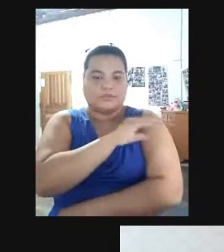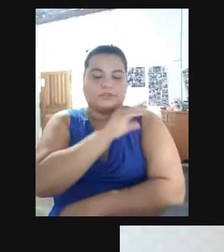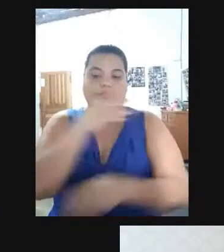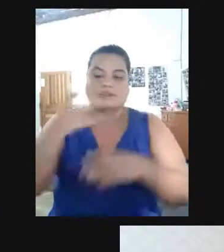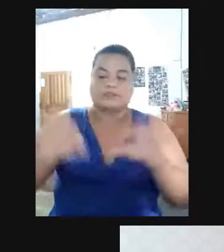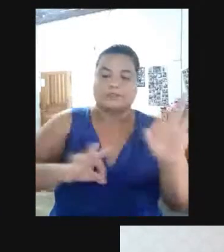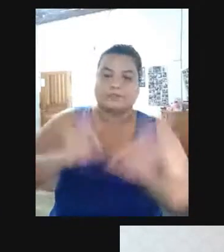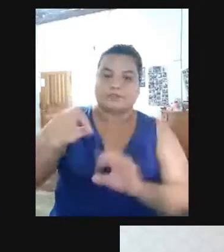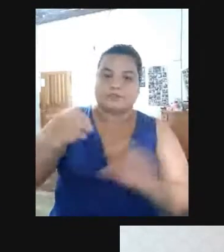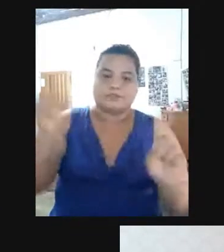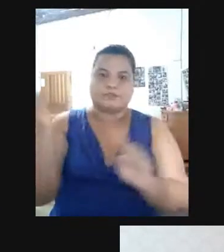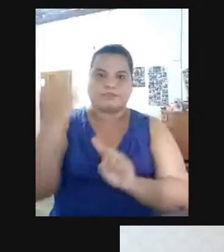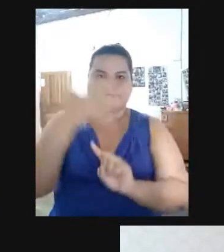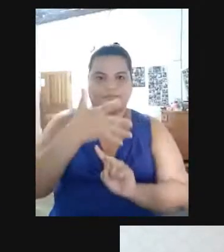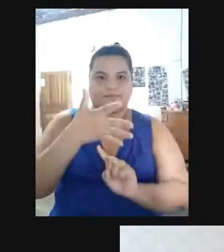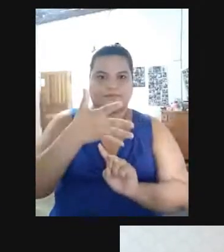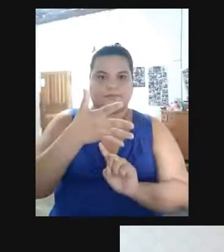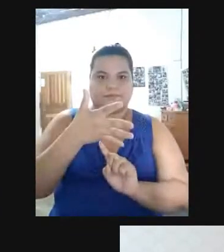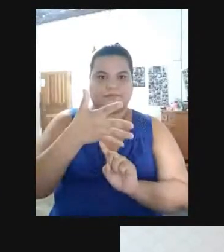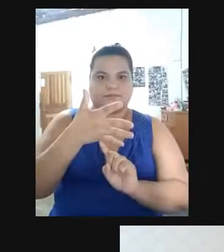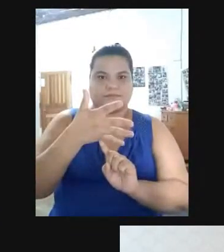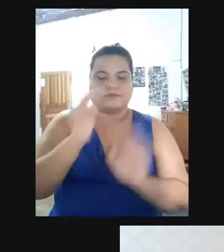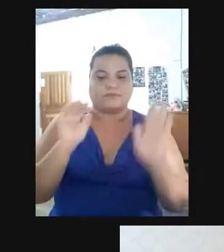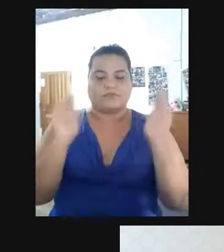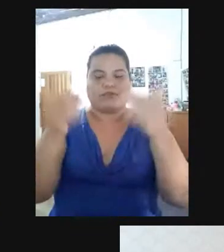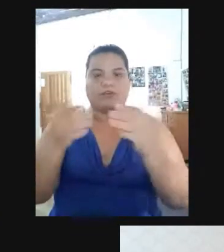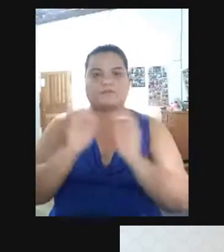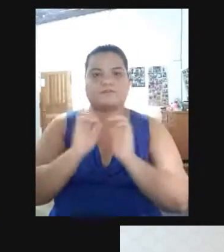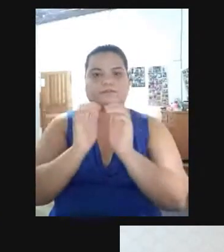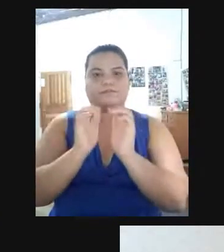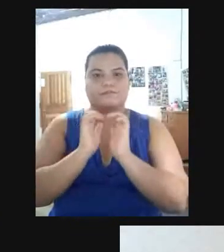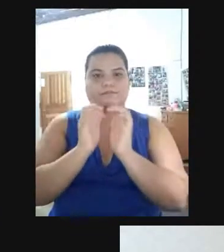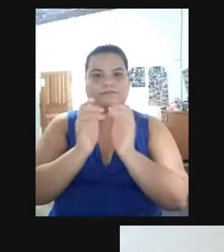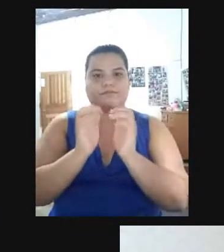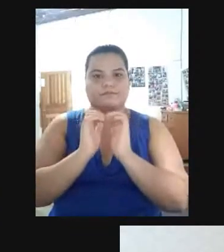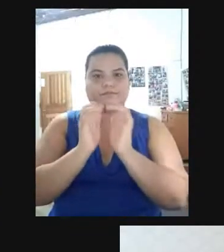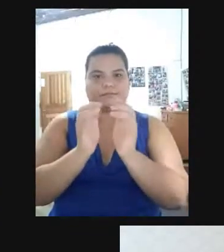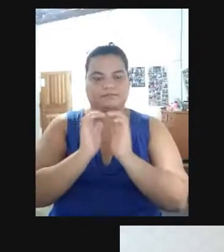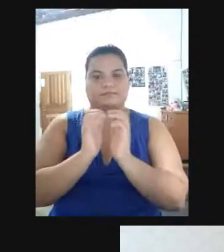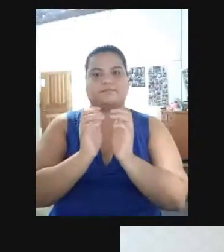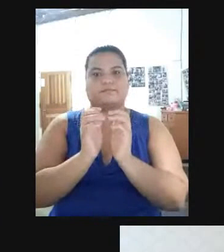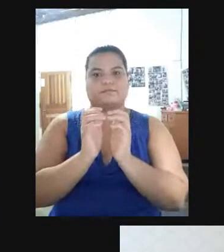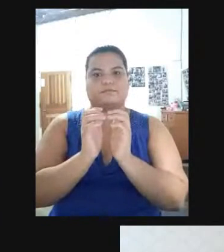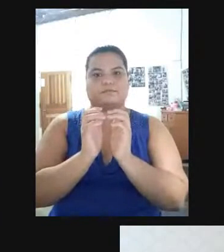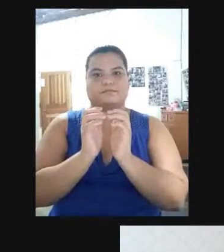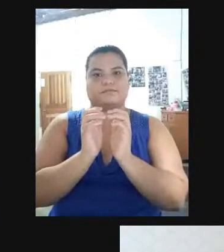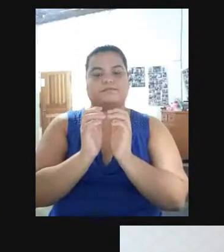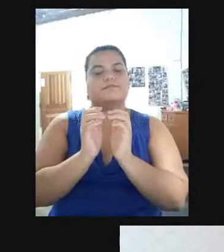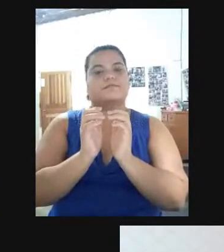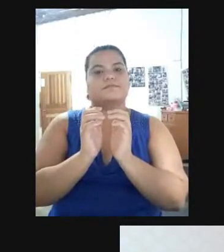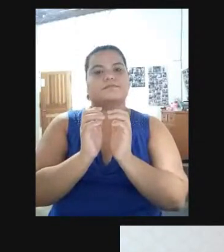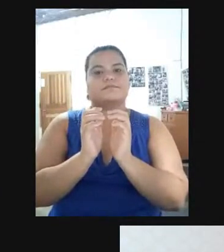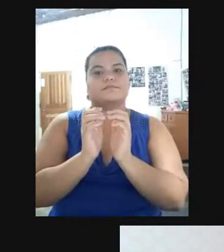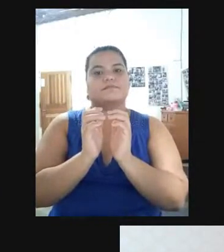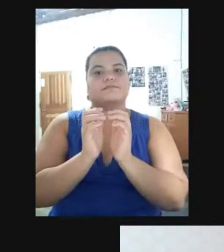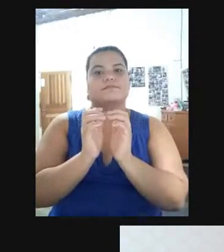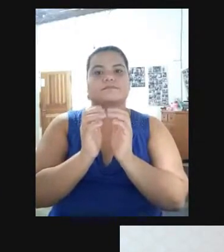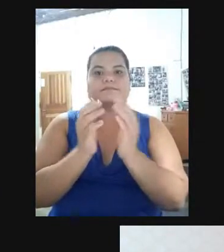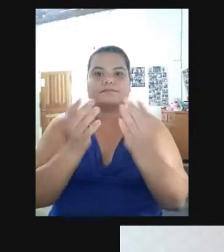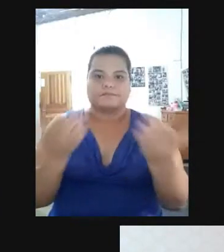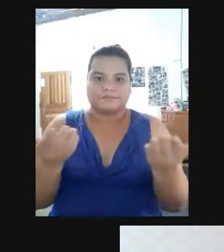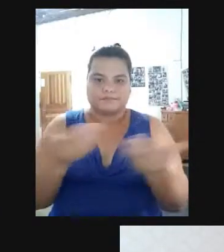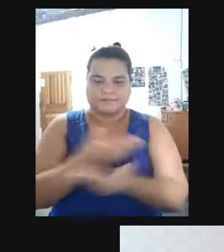Nutrição no Autismo vinculado à Uninasal em João Pessoa. Então,